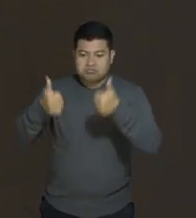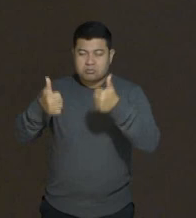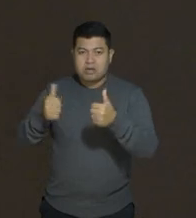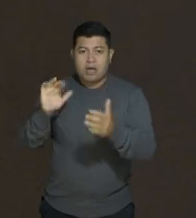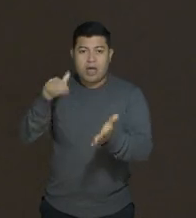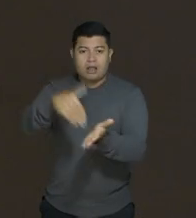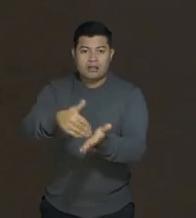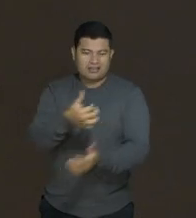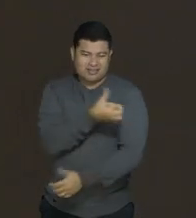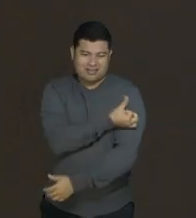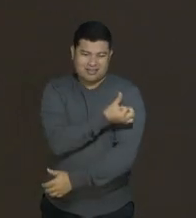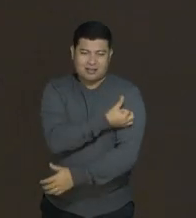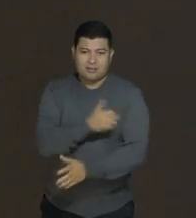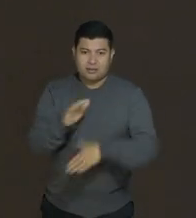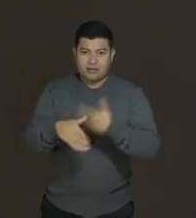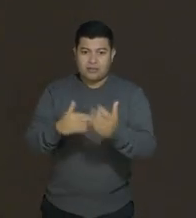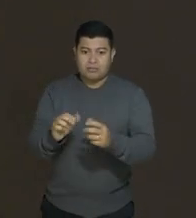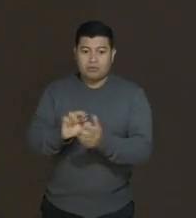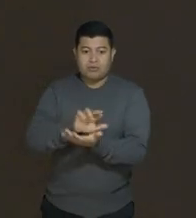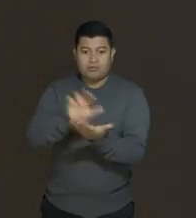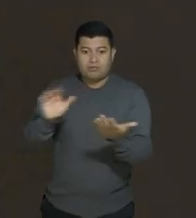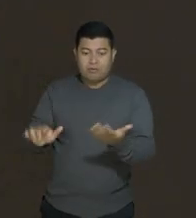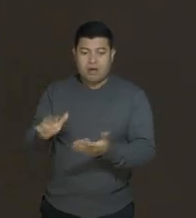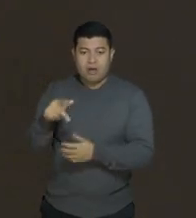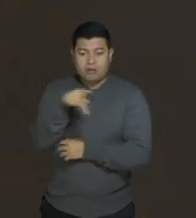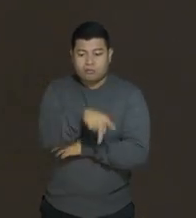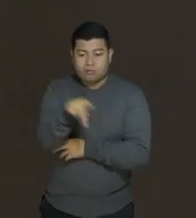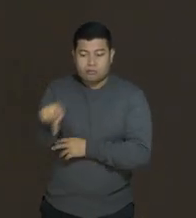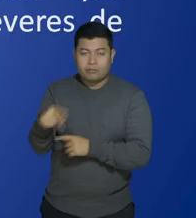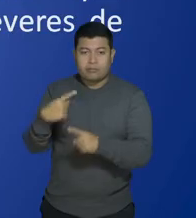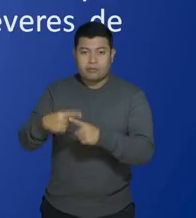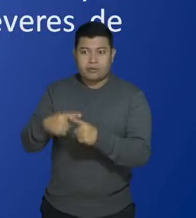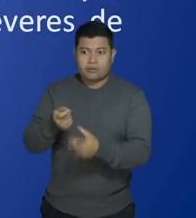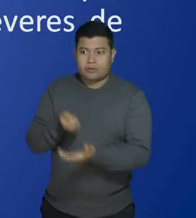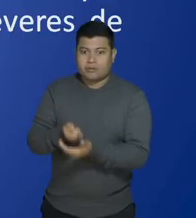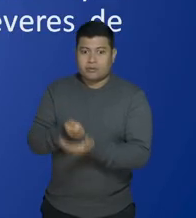professor, depois eles começam a cair, porque a exigência é maior, a demanda é maior.